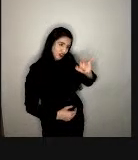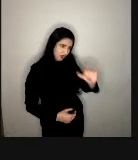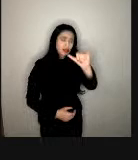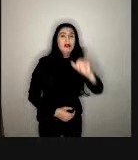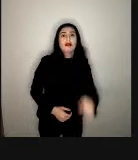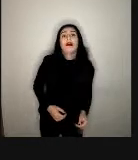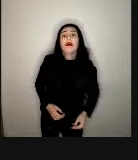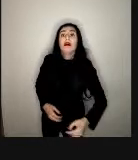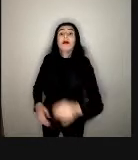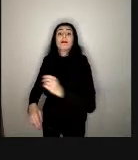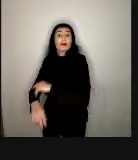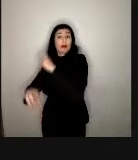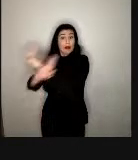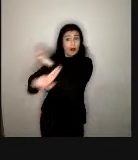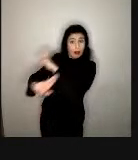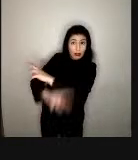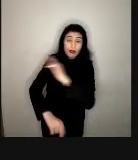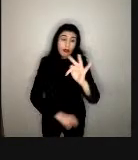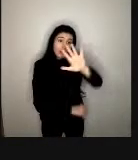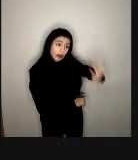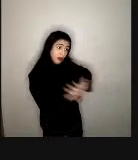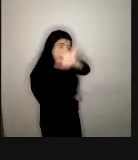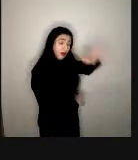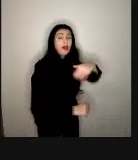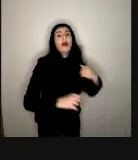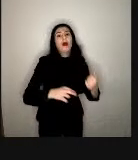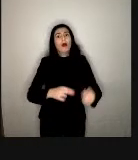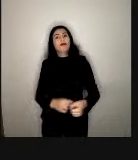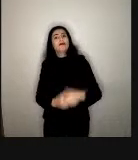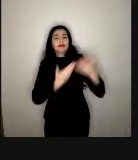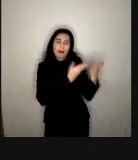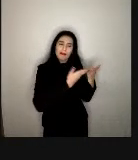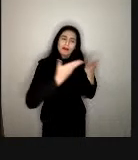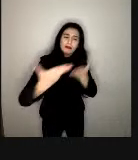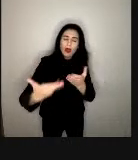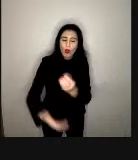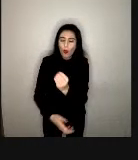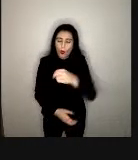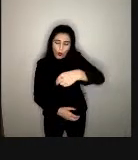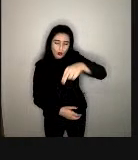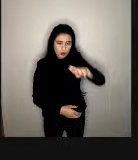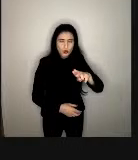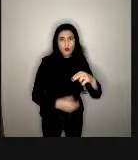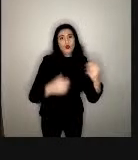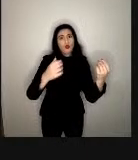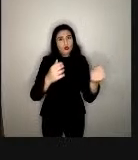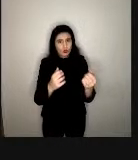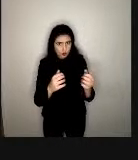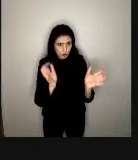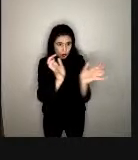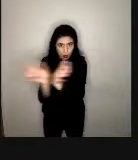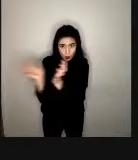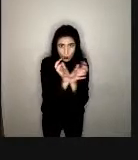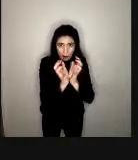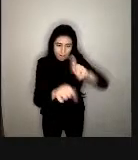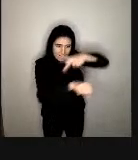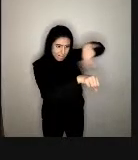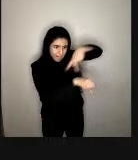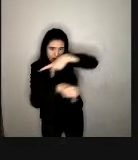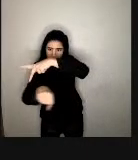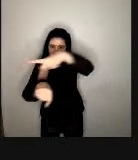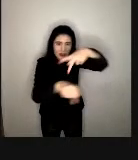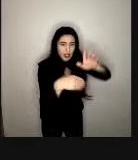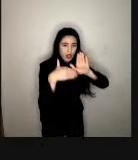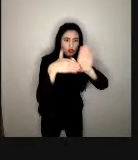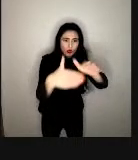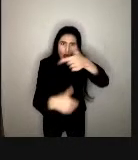preparar a exposição para ser apresentada na ONU. Estava tudo certo, né? E aí, chegou na última hora, eles lembraram que não pode